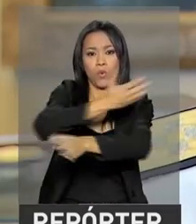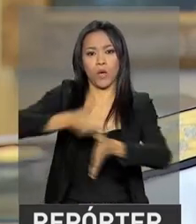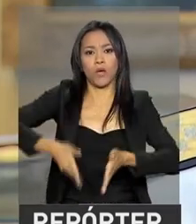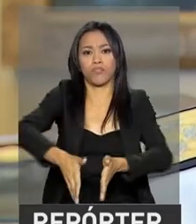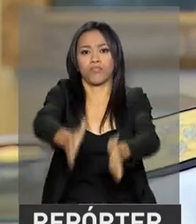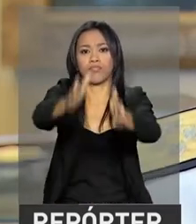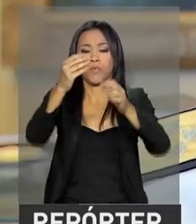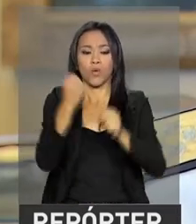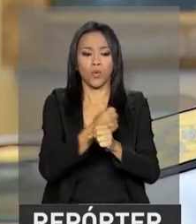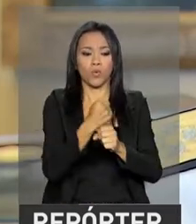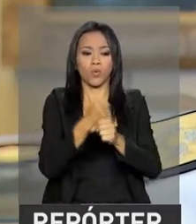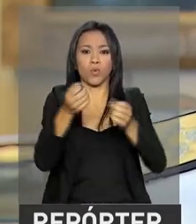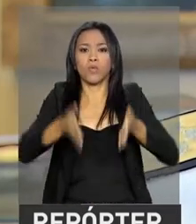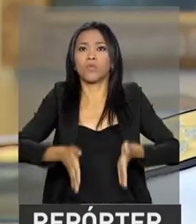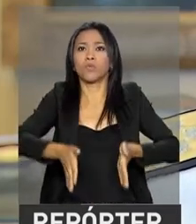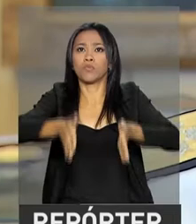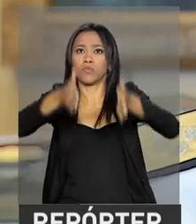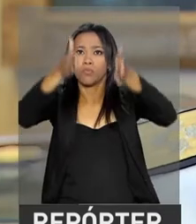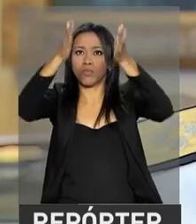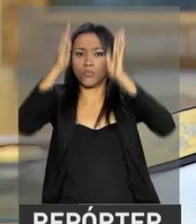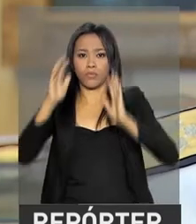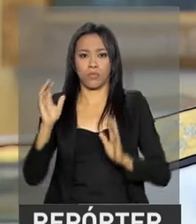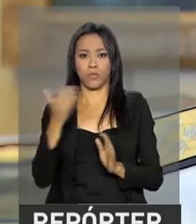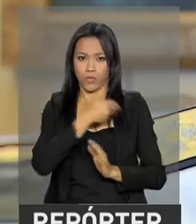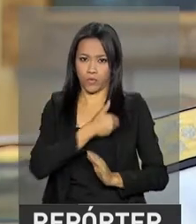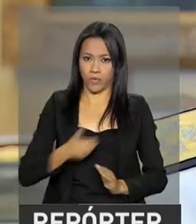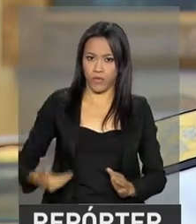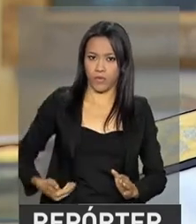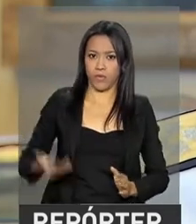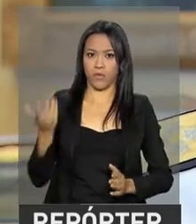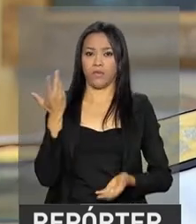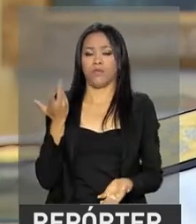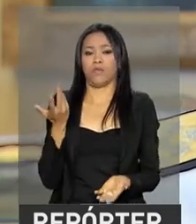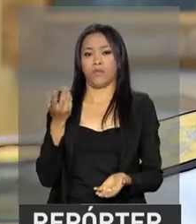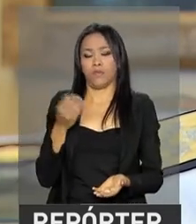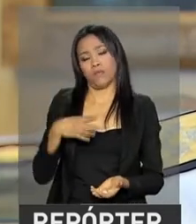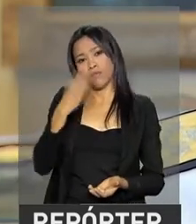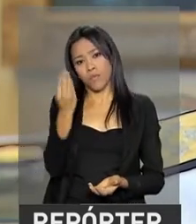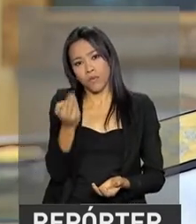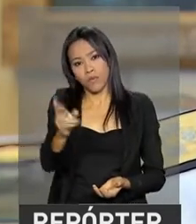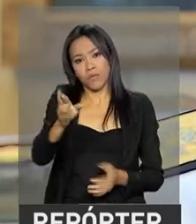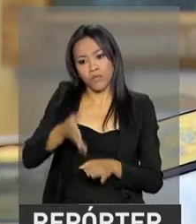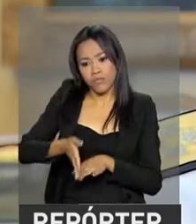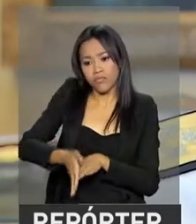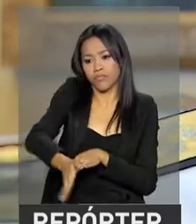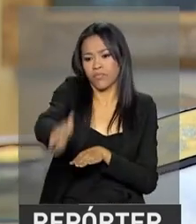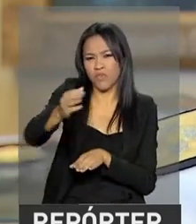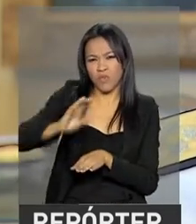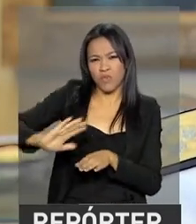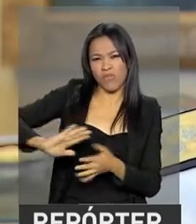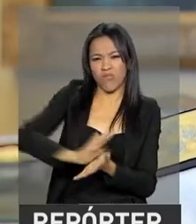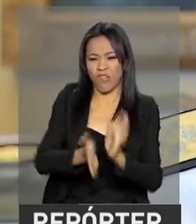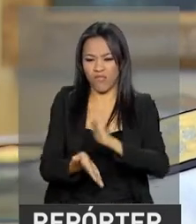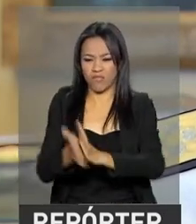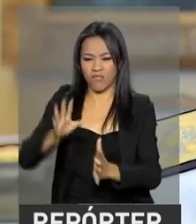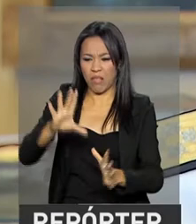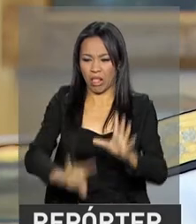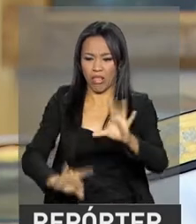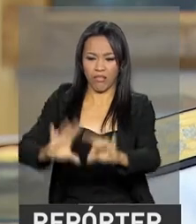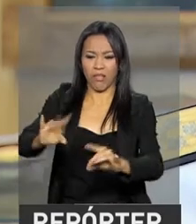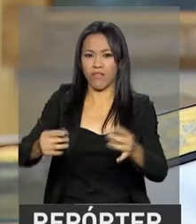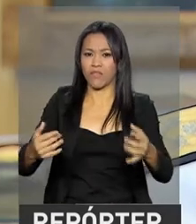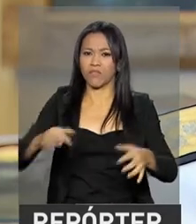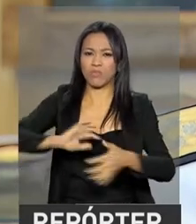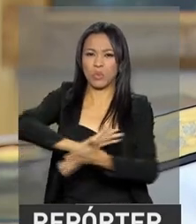edifícios importantes do governo, estradas, as estradas foram muito destruídas, reconstruímos essas